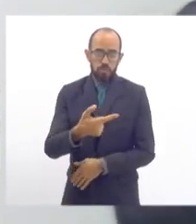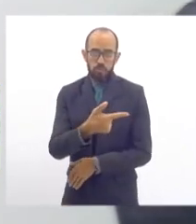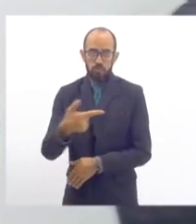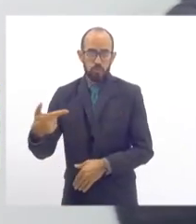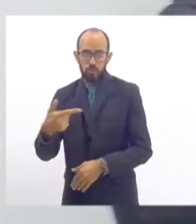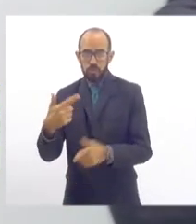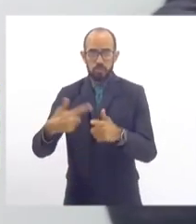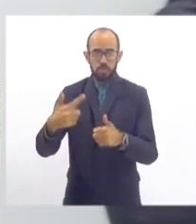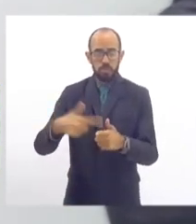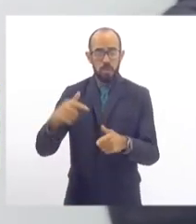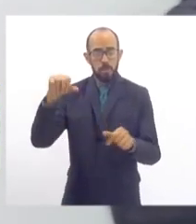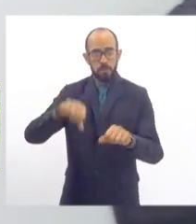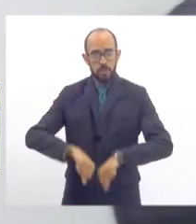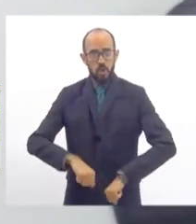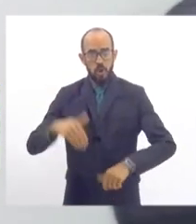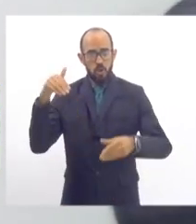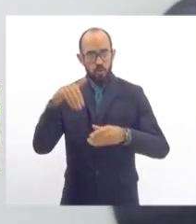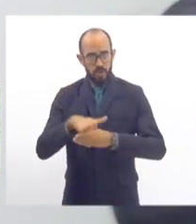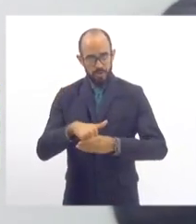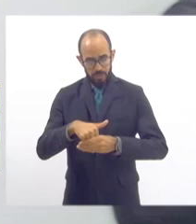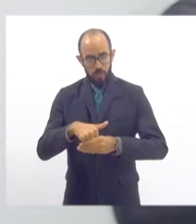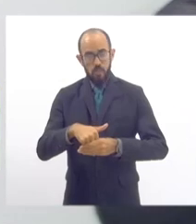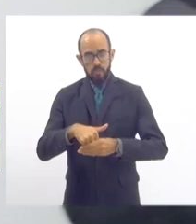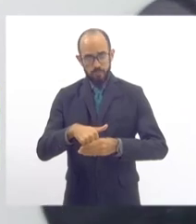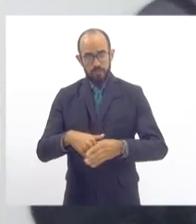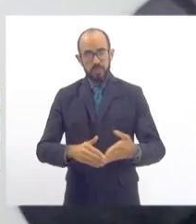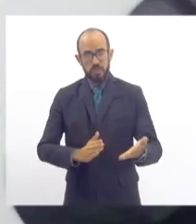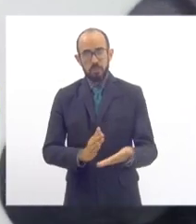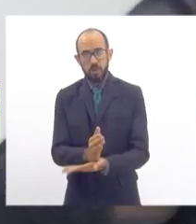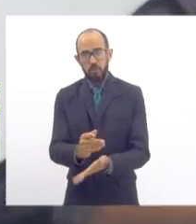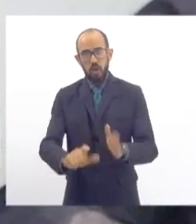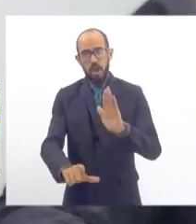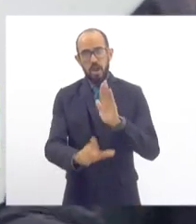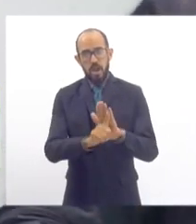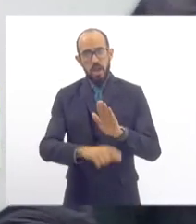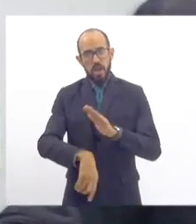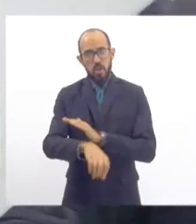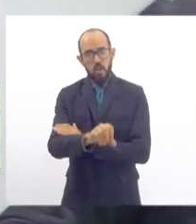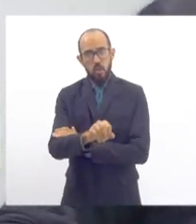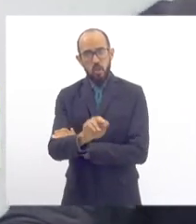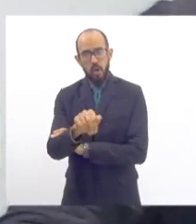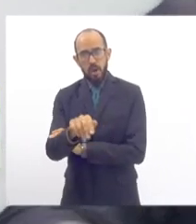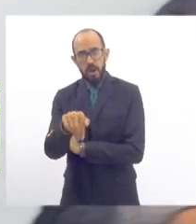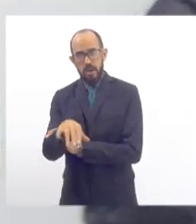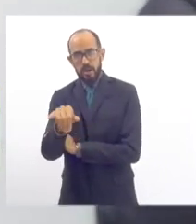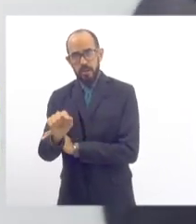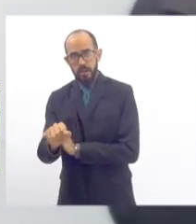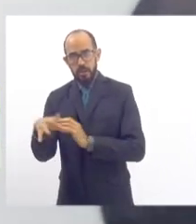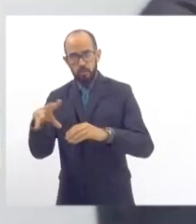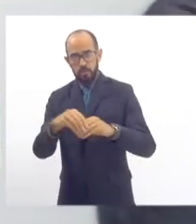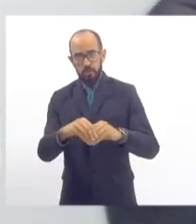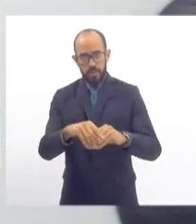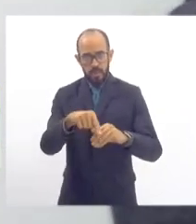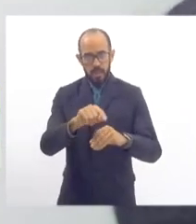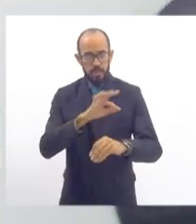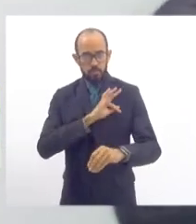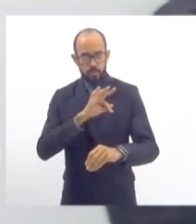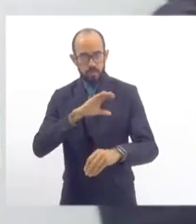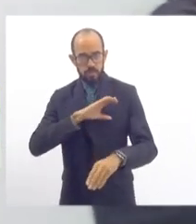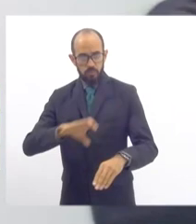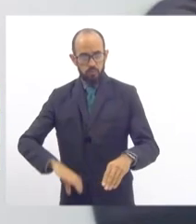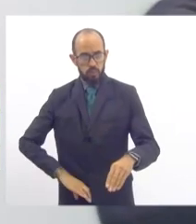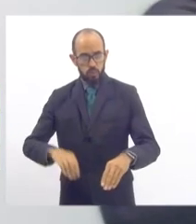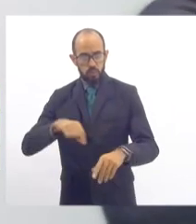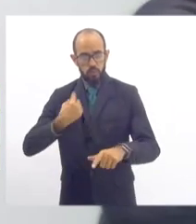questão eleitoral, que a gente viveu ontem, aprovou a Lei Orgânica da Polícia Civil, que é uma lei complementar, e a gente trabalhou para que